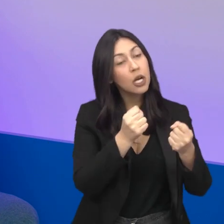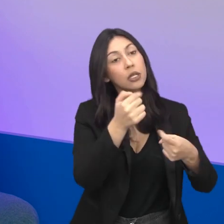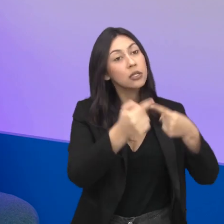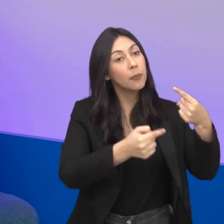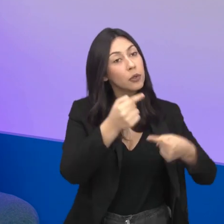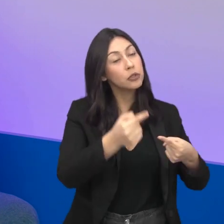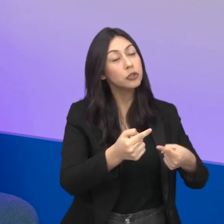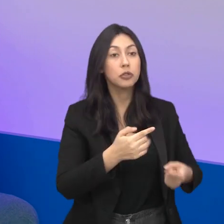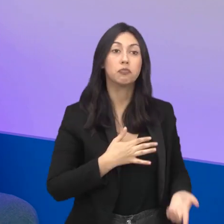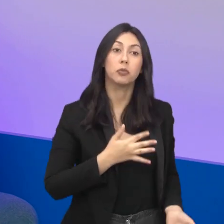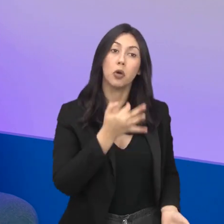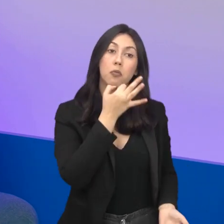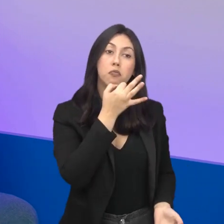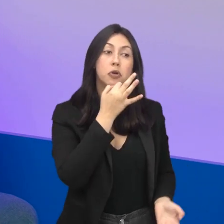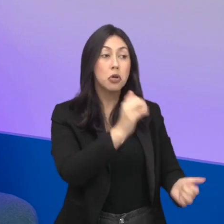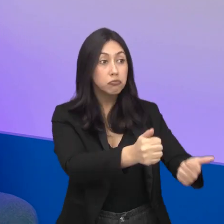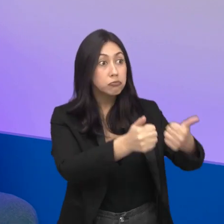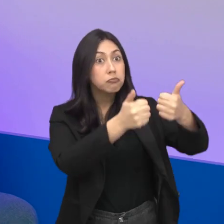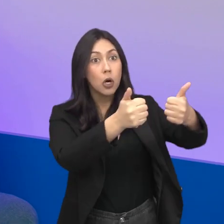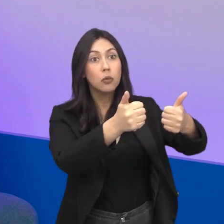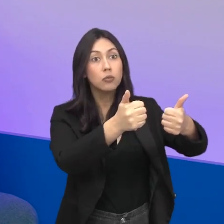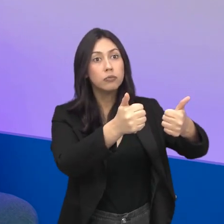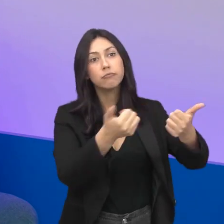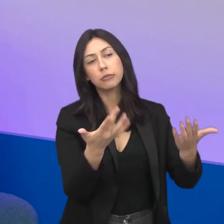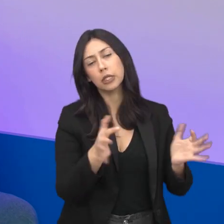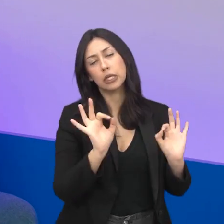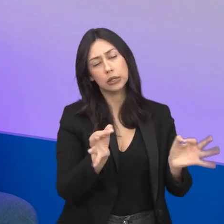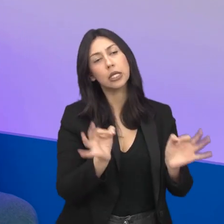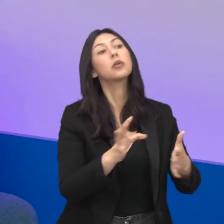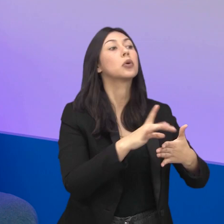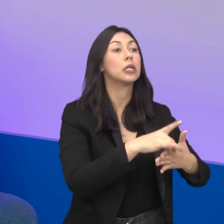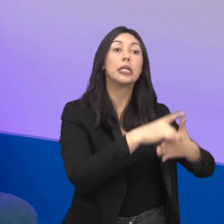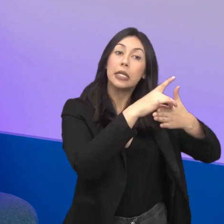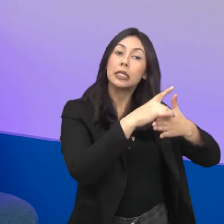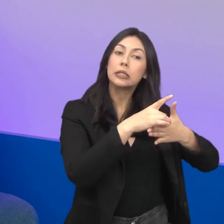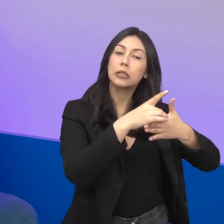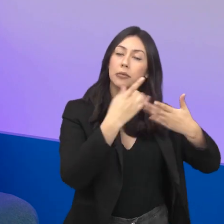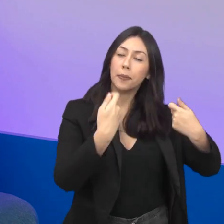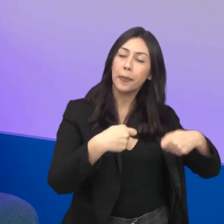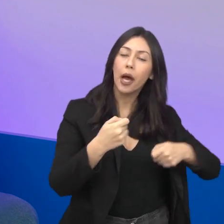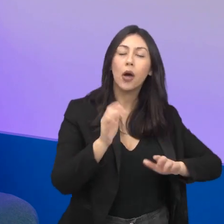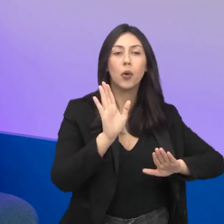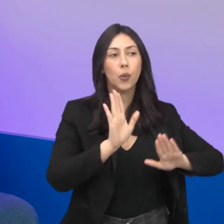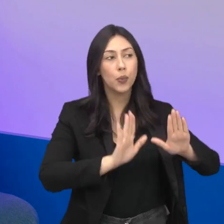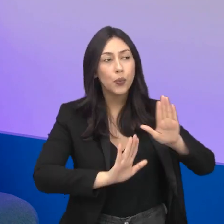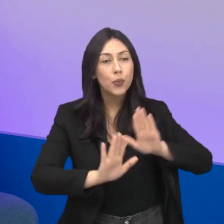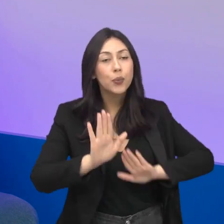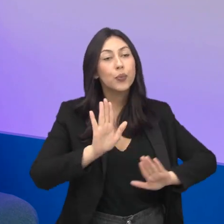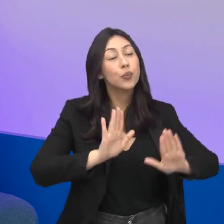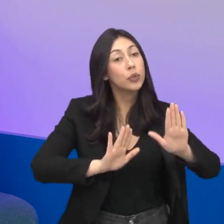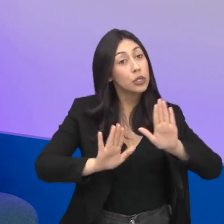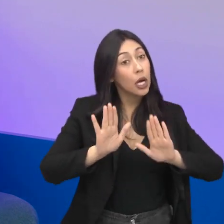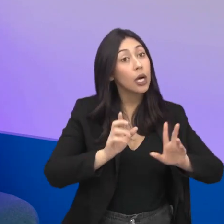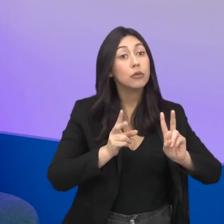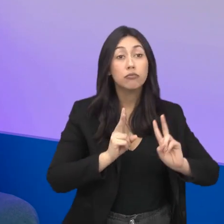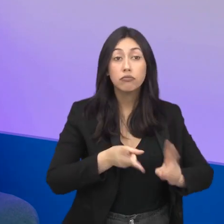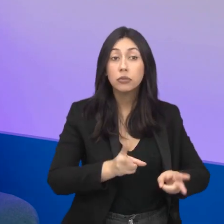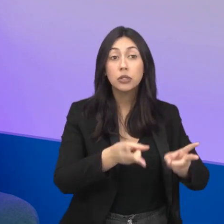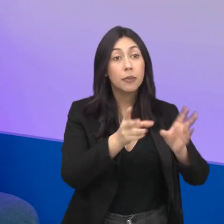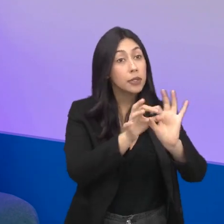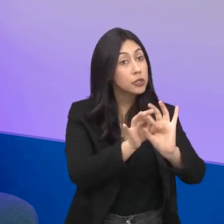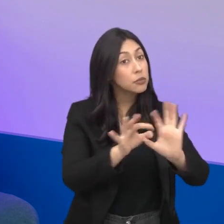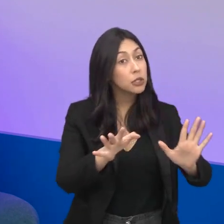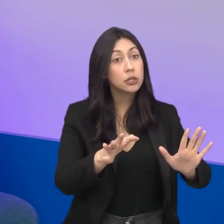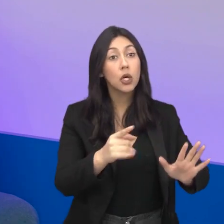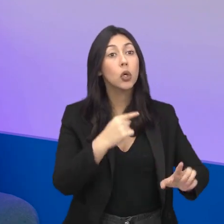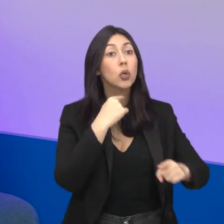política, e eu vejo isso como positivo, né? É claro que as lideranças precisam tomar cuidado, precisam se colocar à disposição das